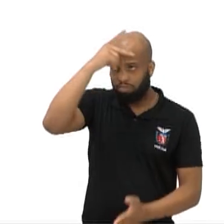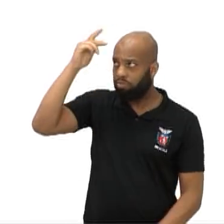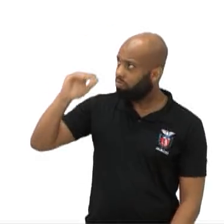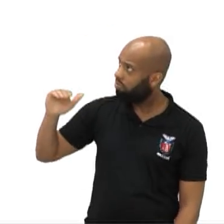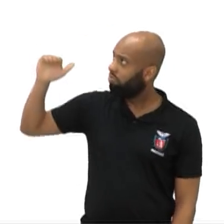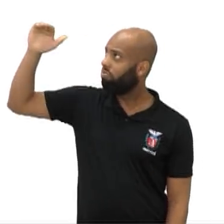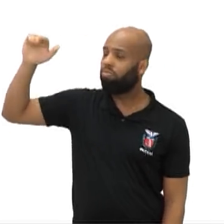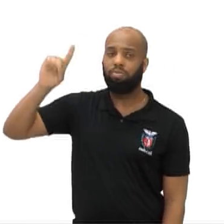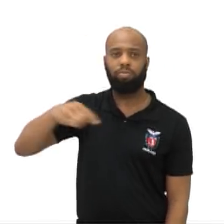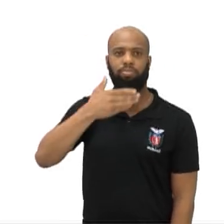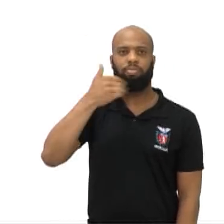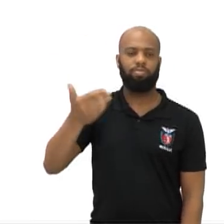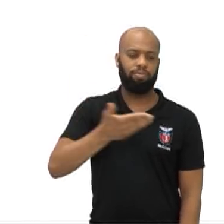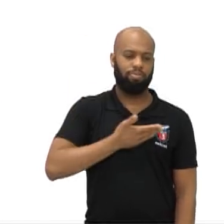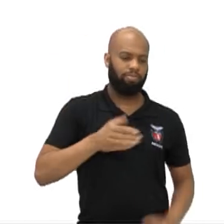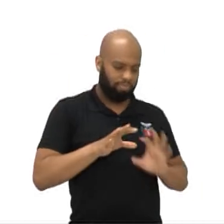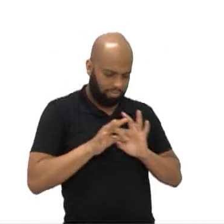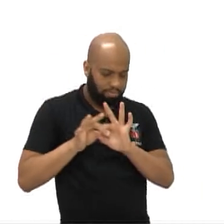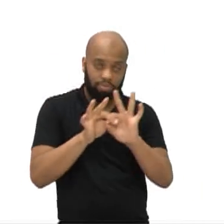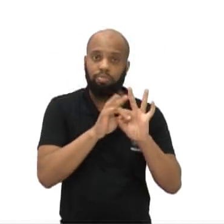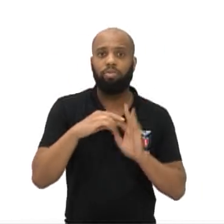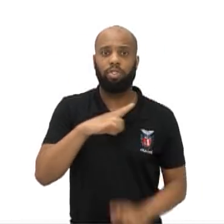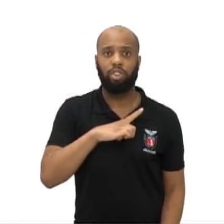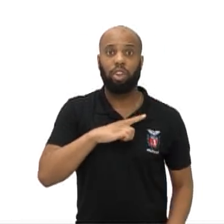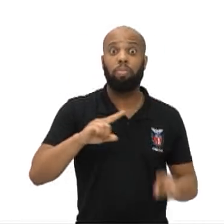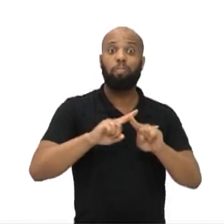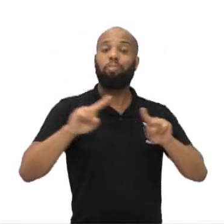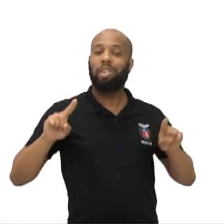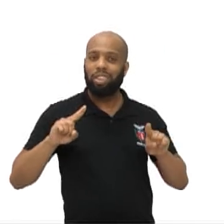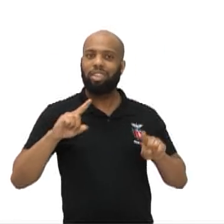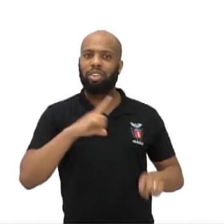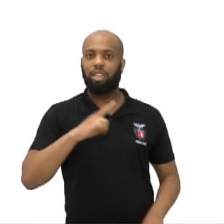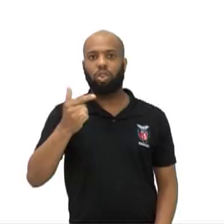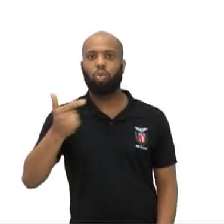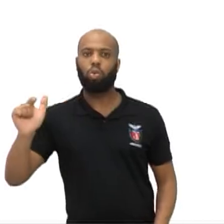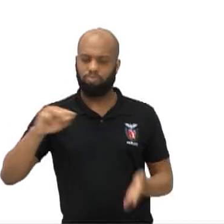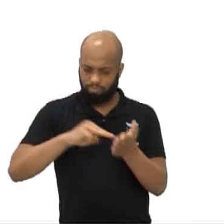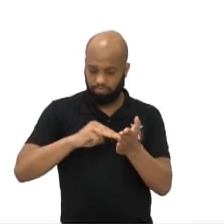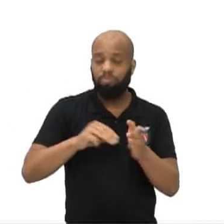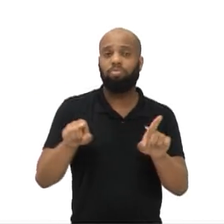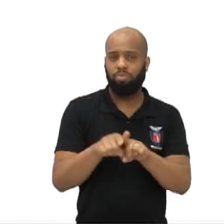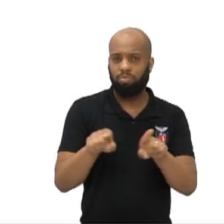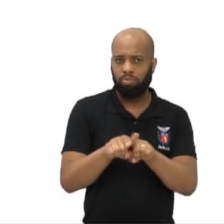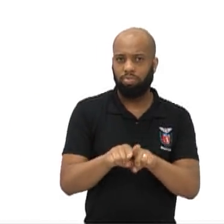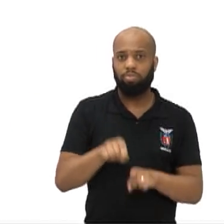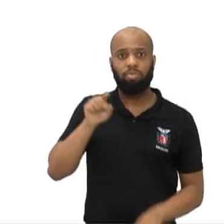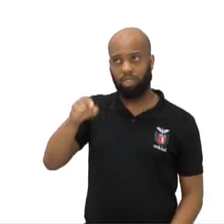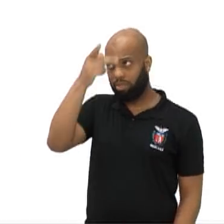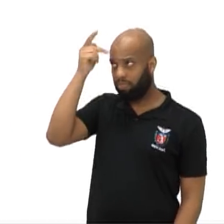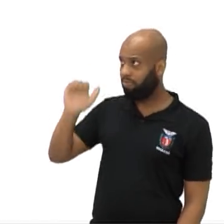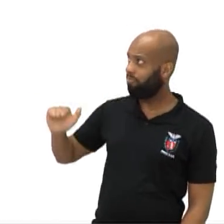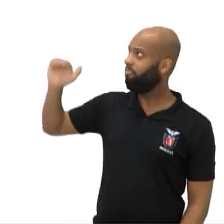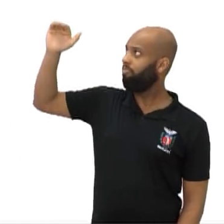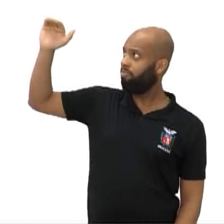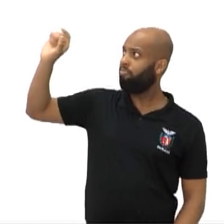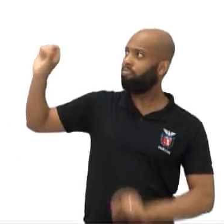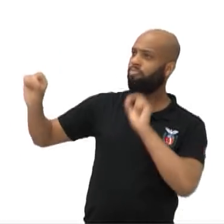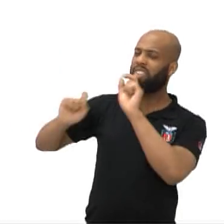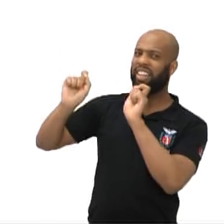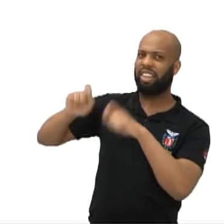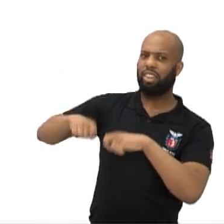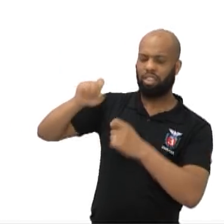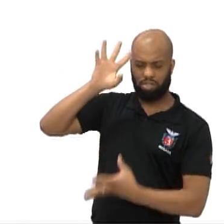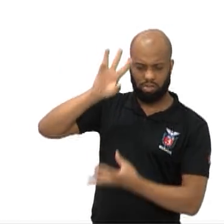grande é o melhor amigo que possuo. Entretanto, tem um outro motivo. Essa pessoa grande é capaz